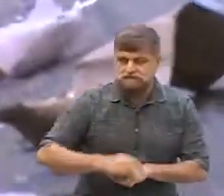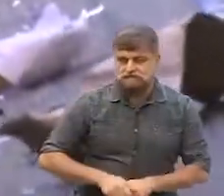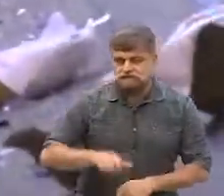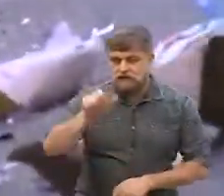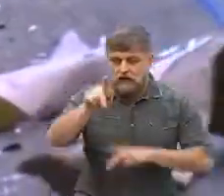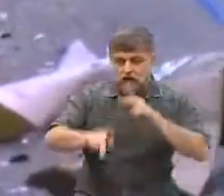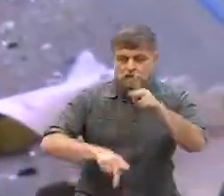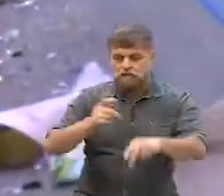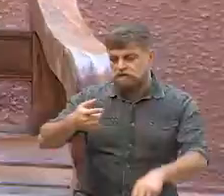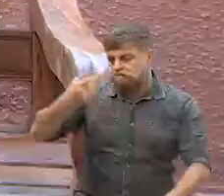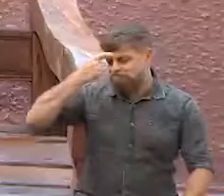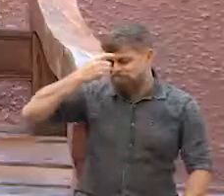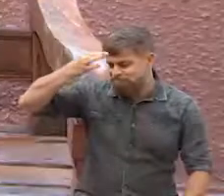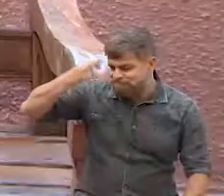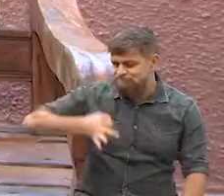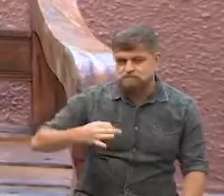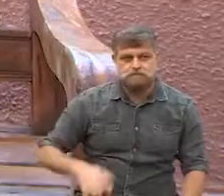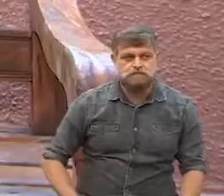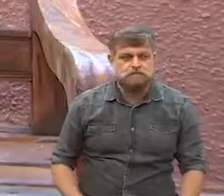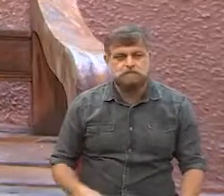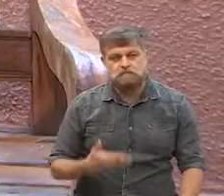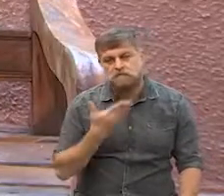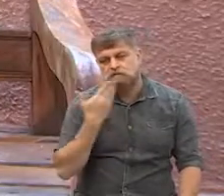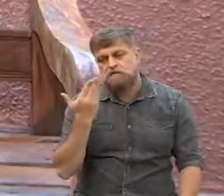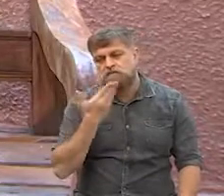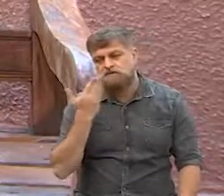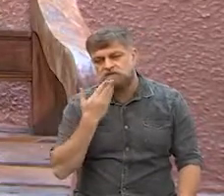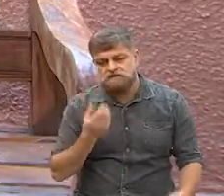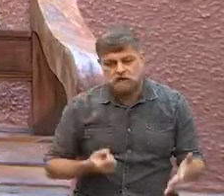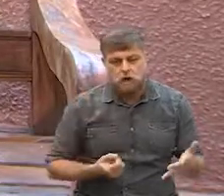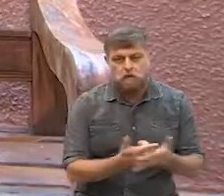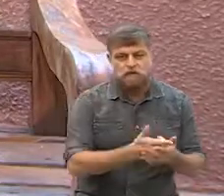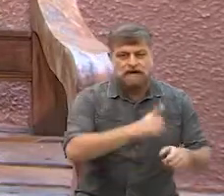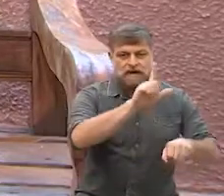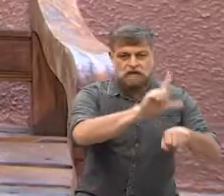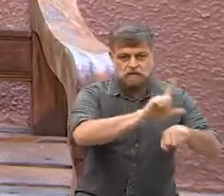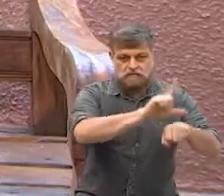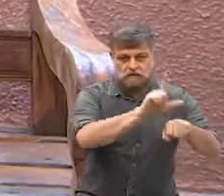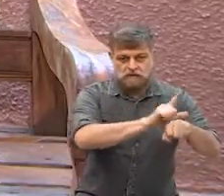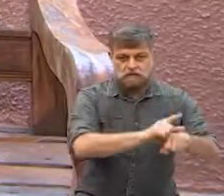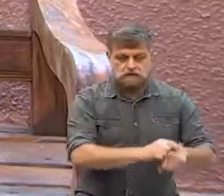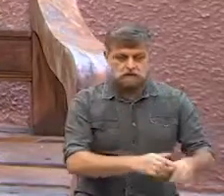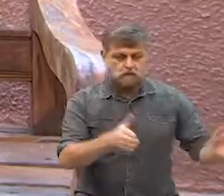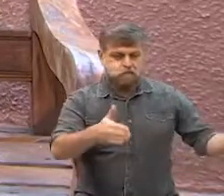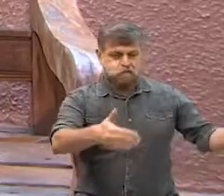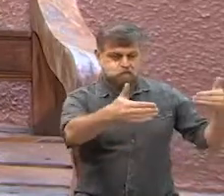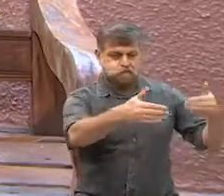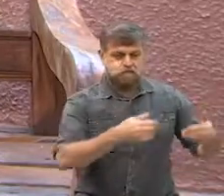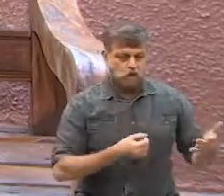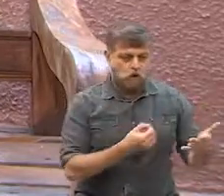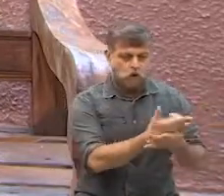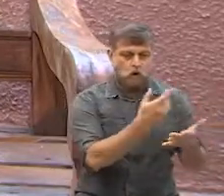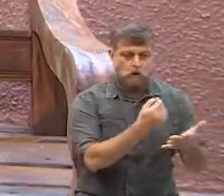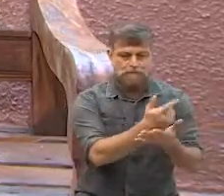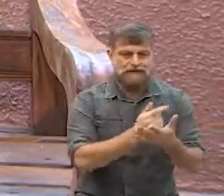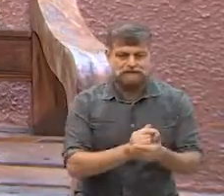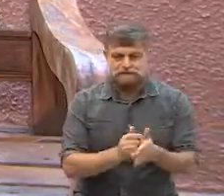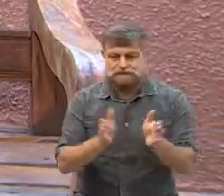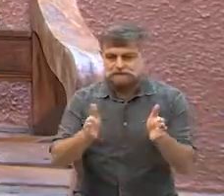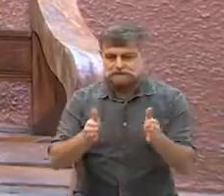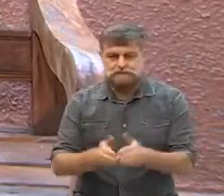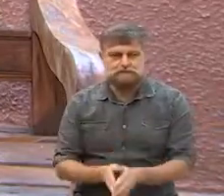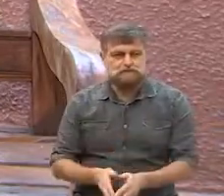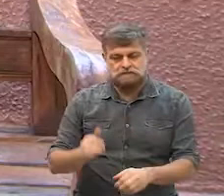se conscientize. É muito mais fácil comprar granel numa loja granel do que você chegar num hortifruti comum ou